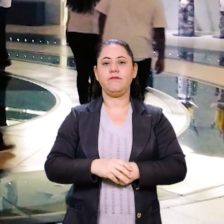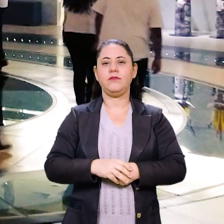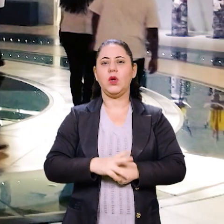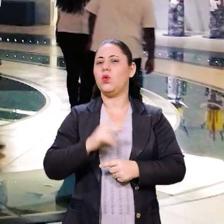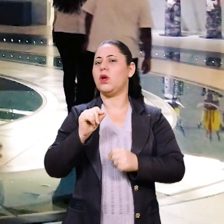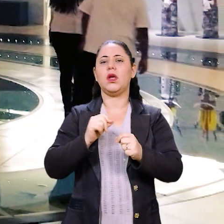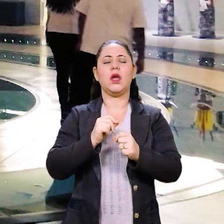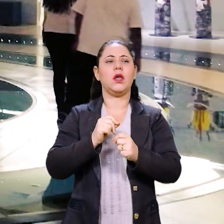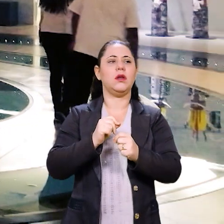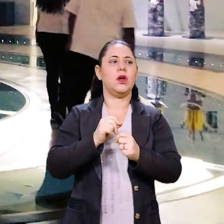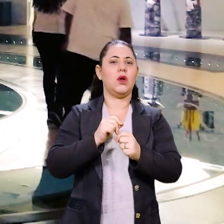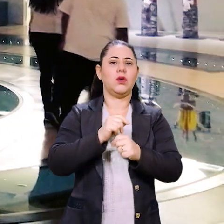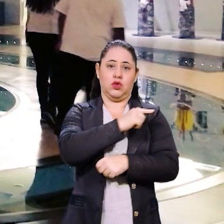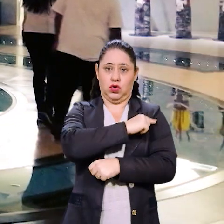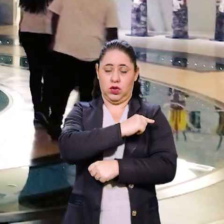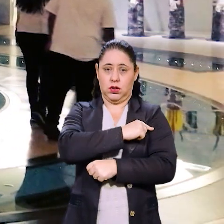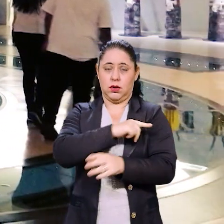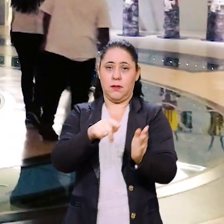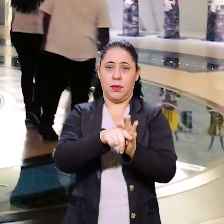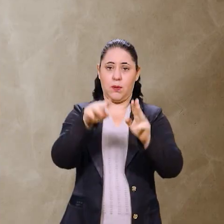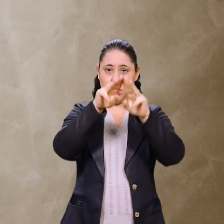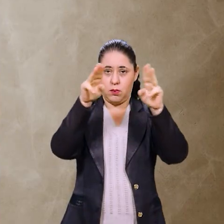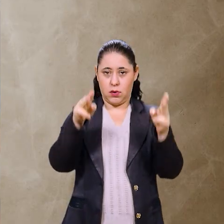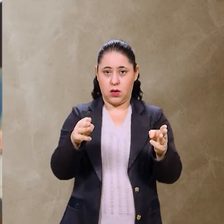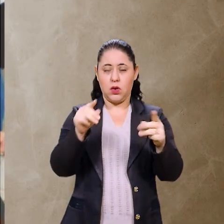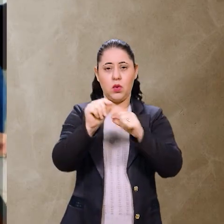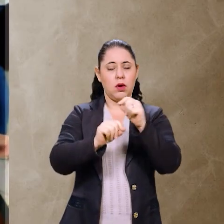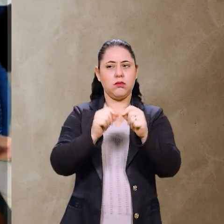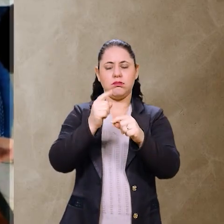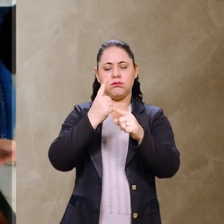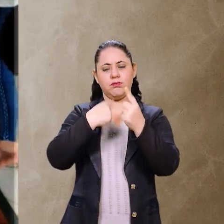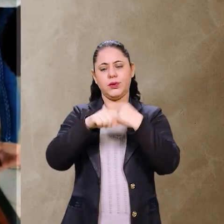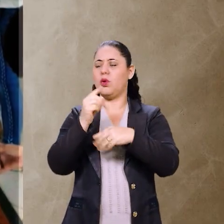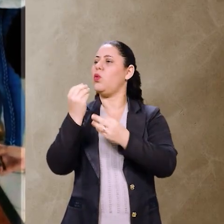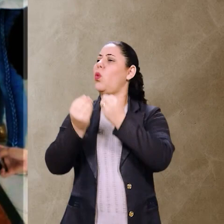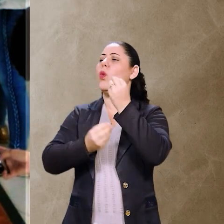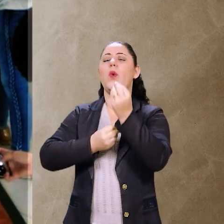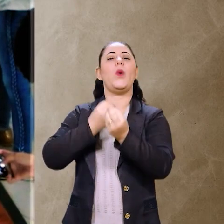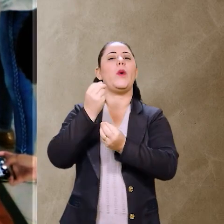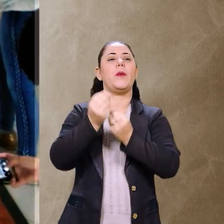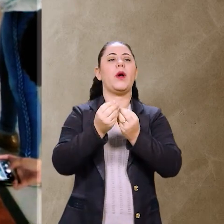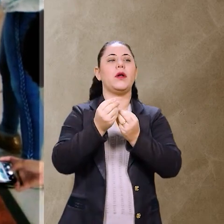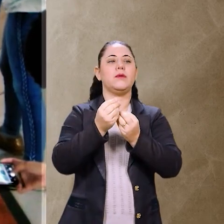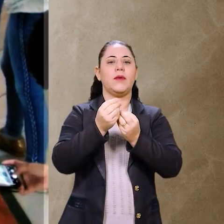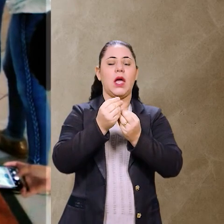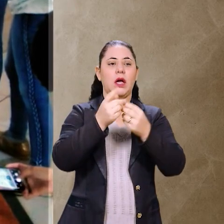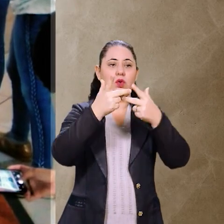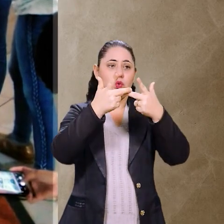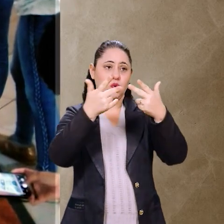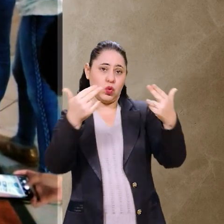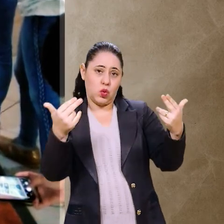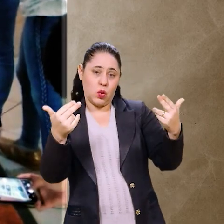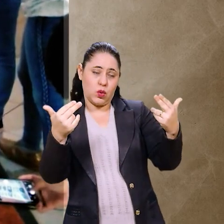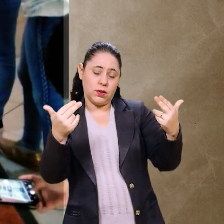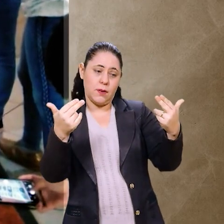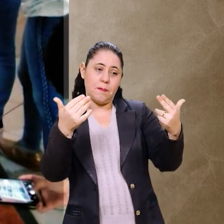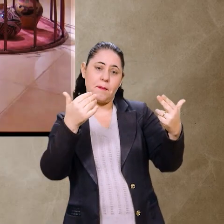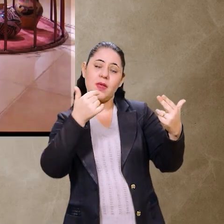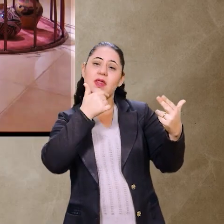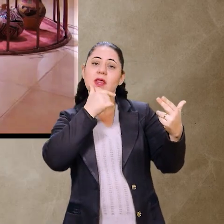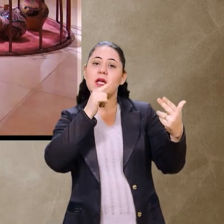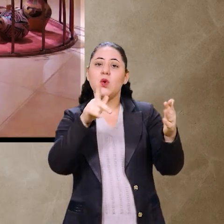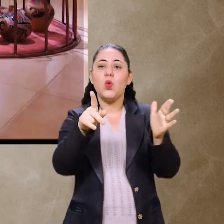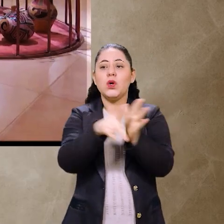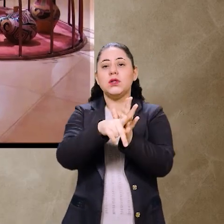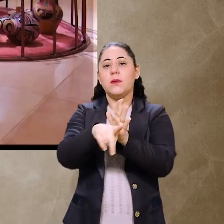um museu, realmente a gente pensa como transformar os objetos, né, numa